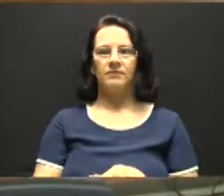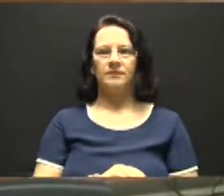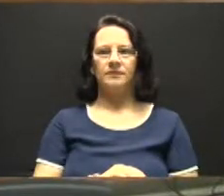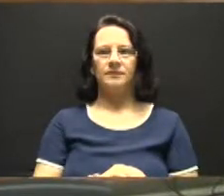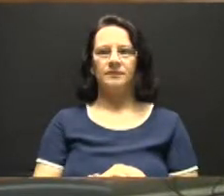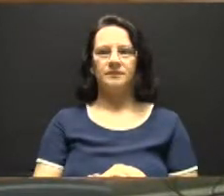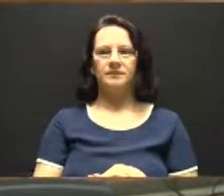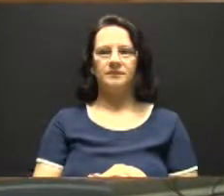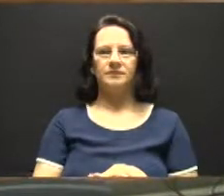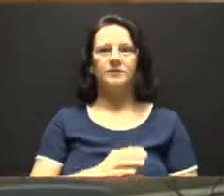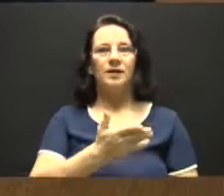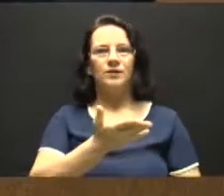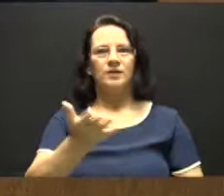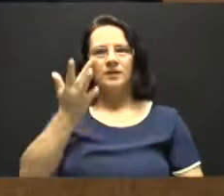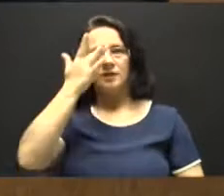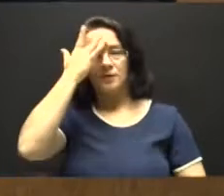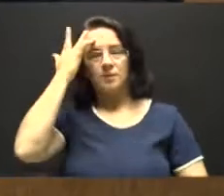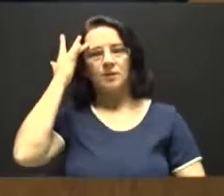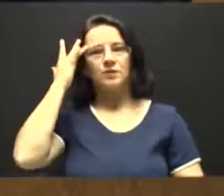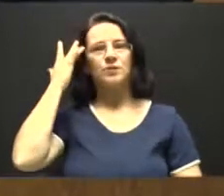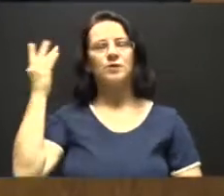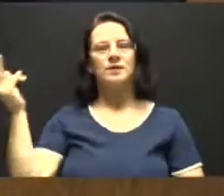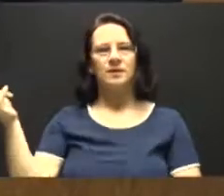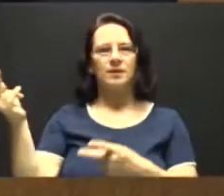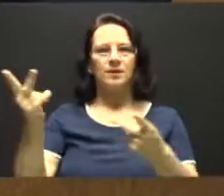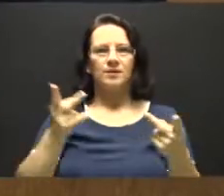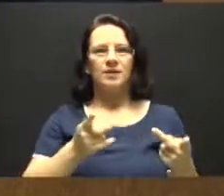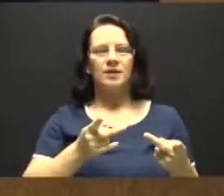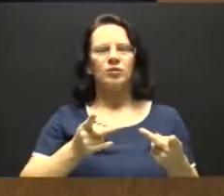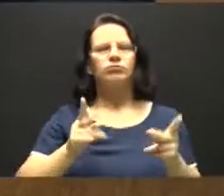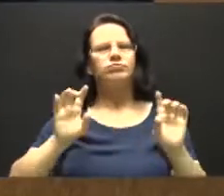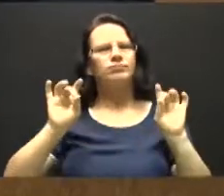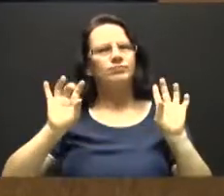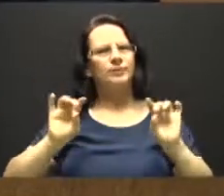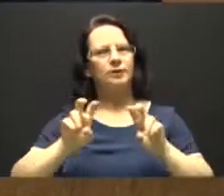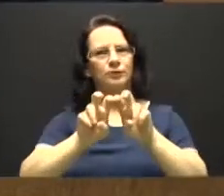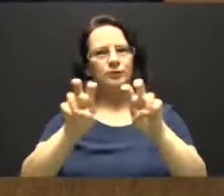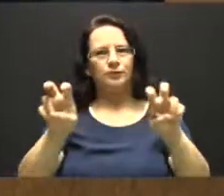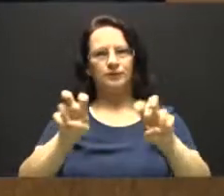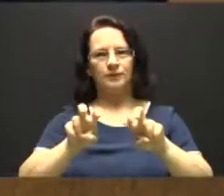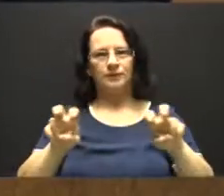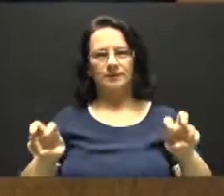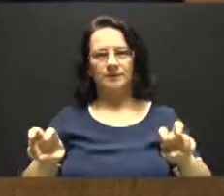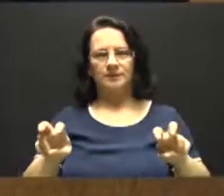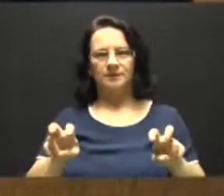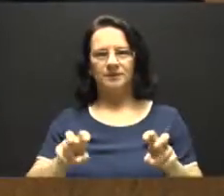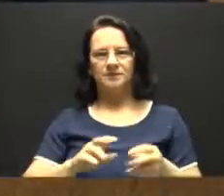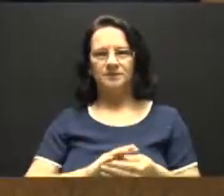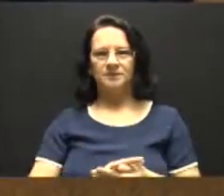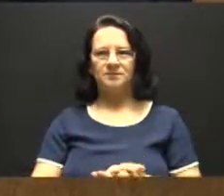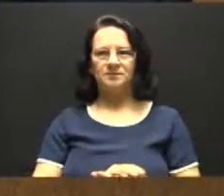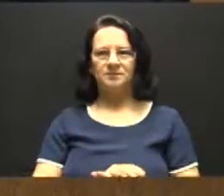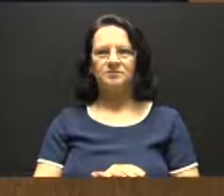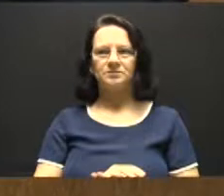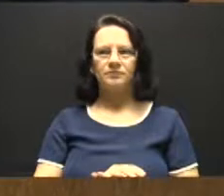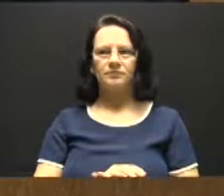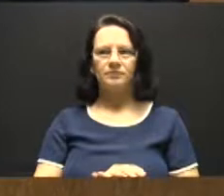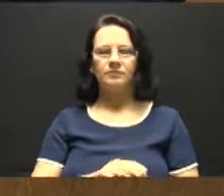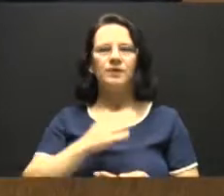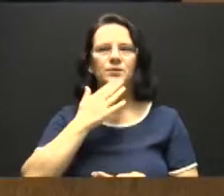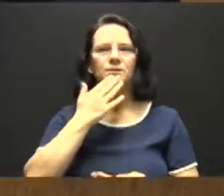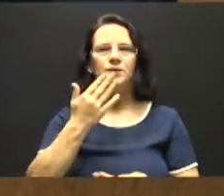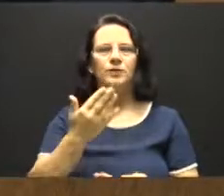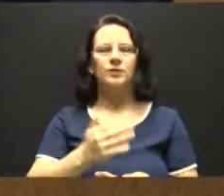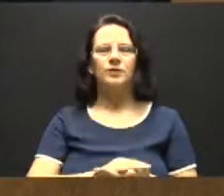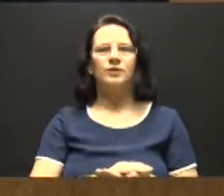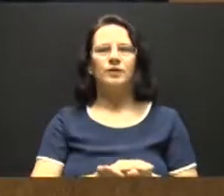às demais autoridades presentes considere-se fazendo parte da mesa solicita